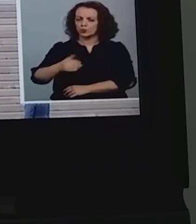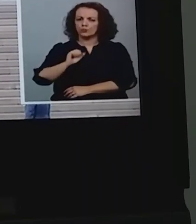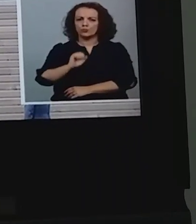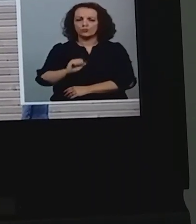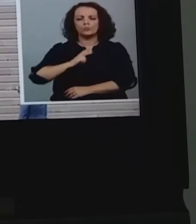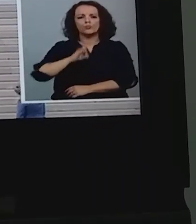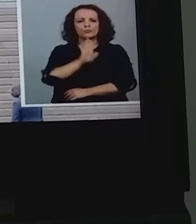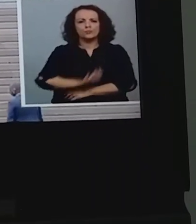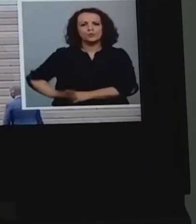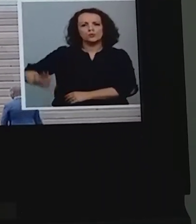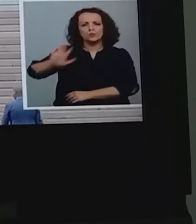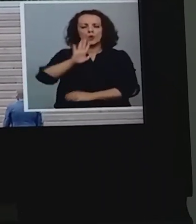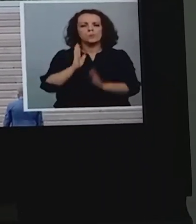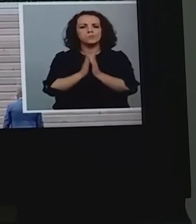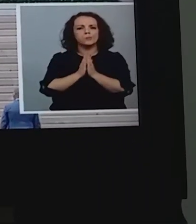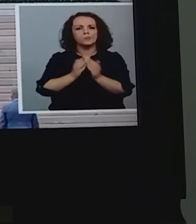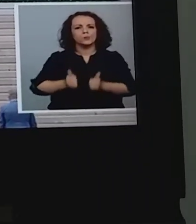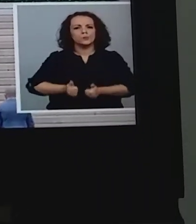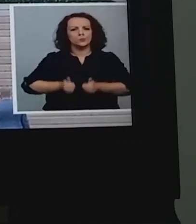de Portugal, que ontem,